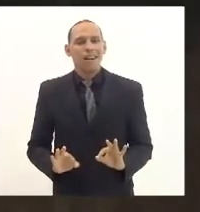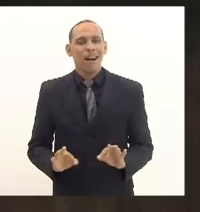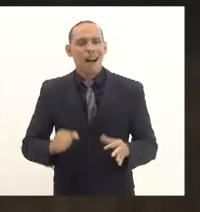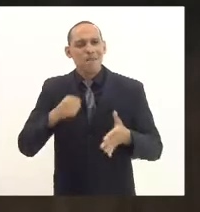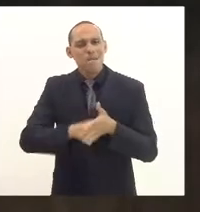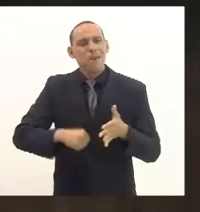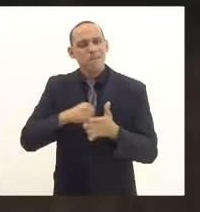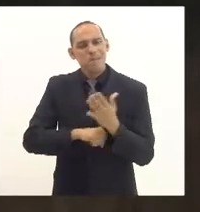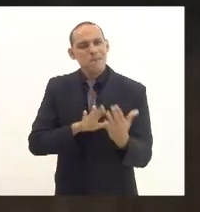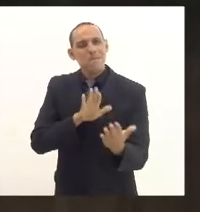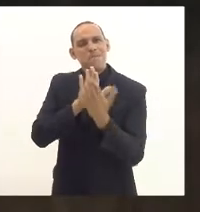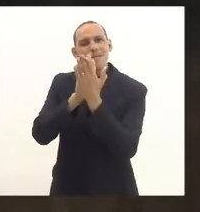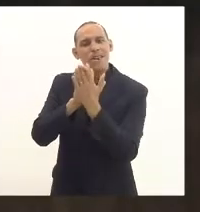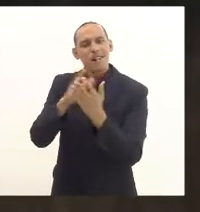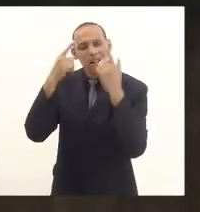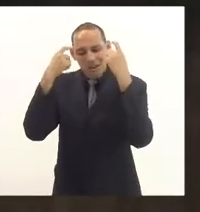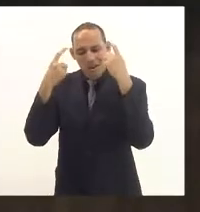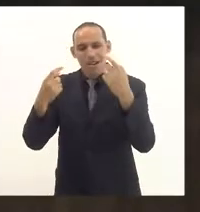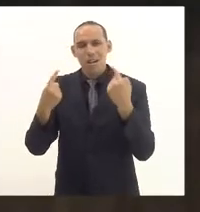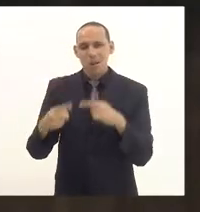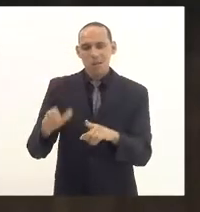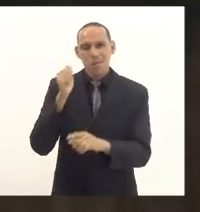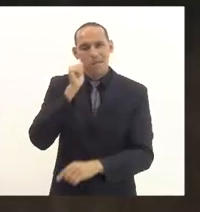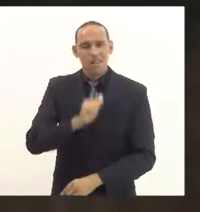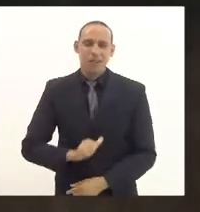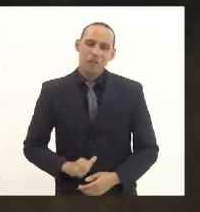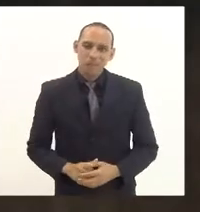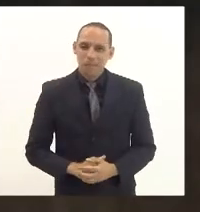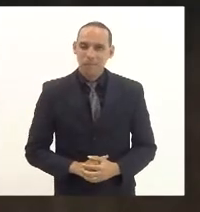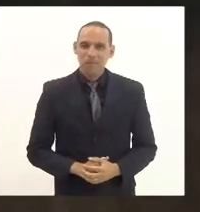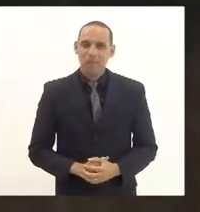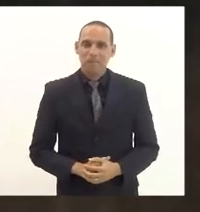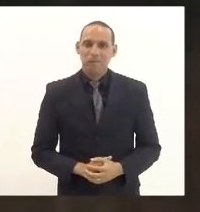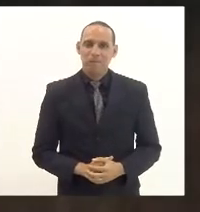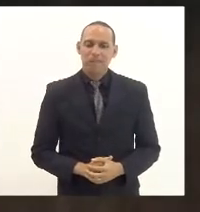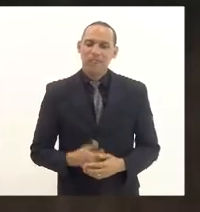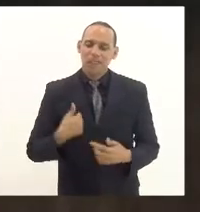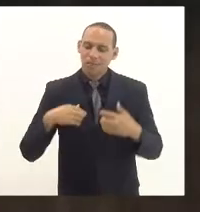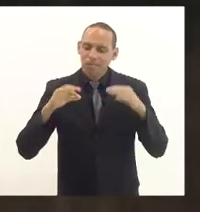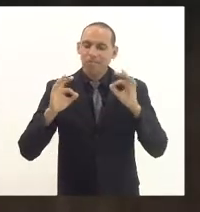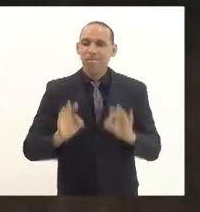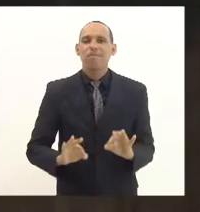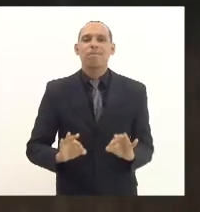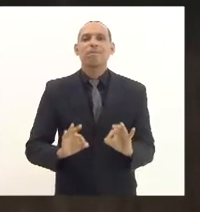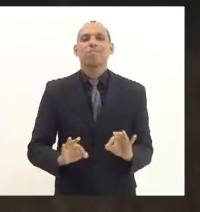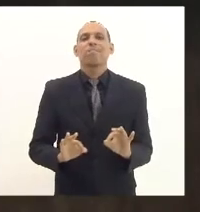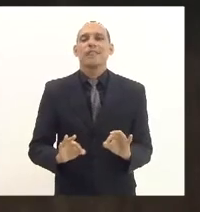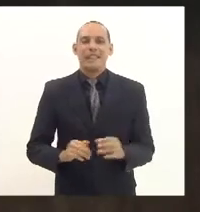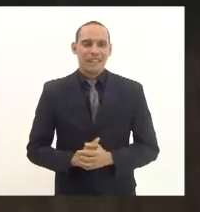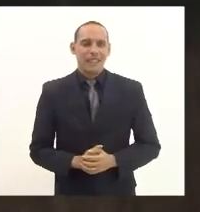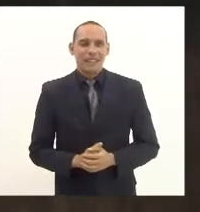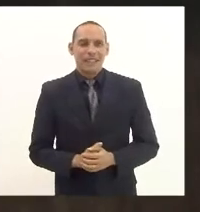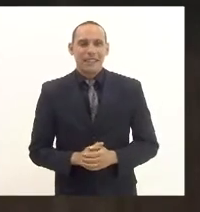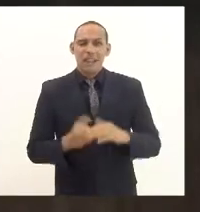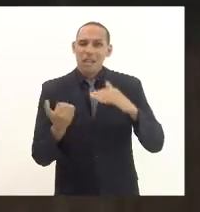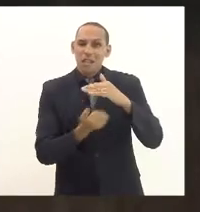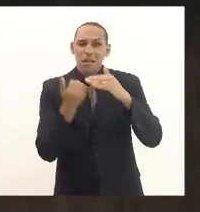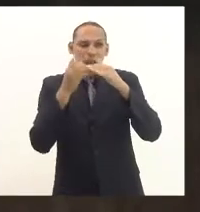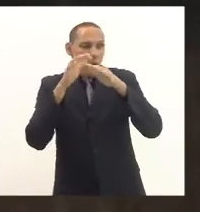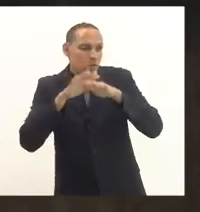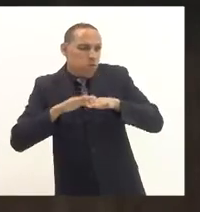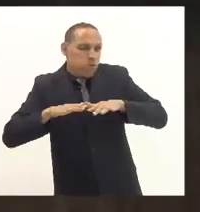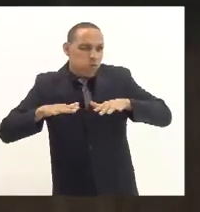enfrentamento à violência contra a mulher. Tenho certeza que todas as empresas terão